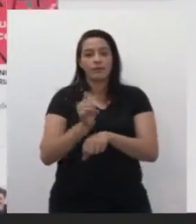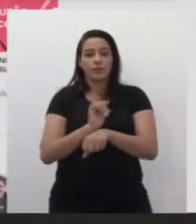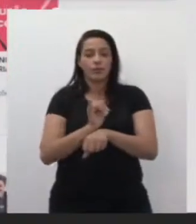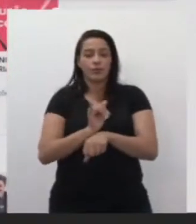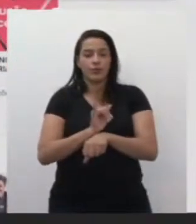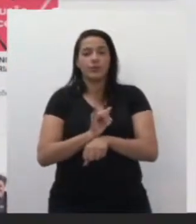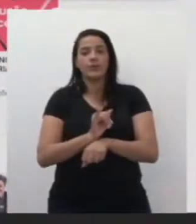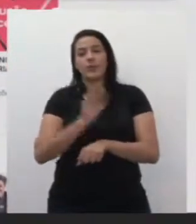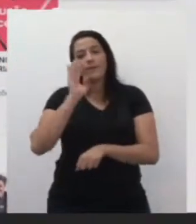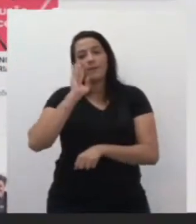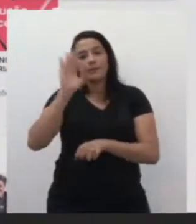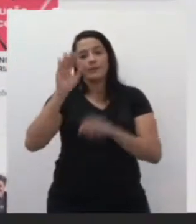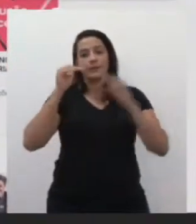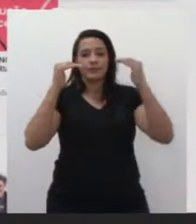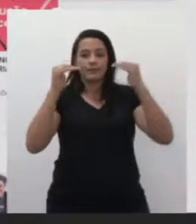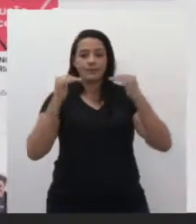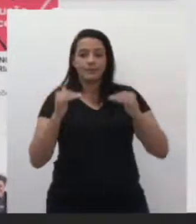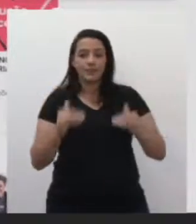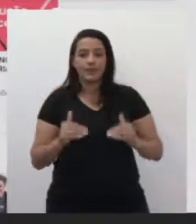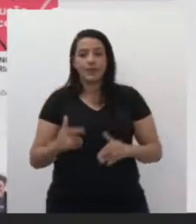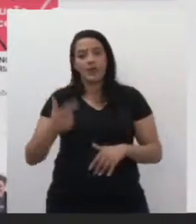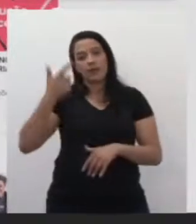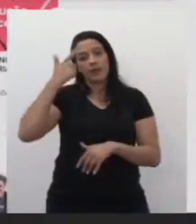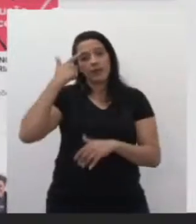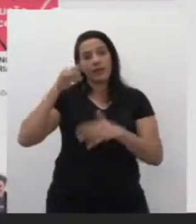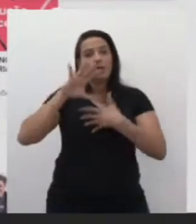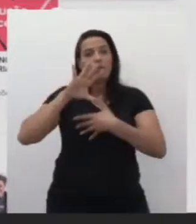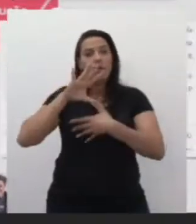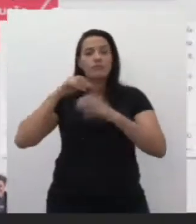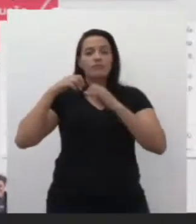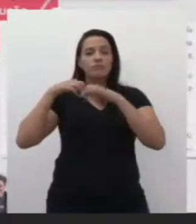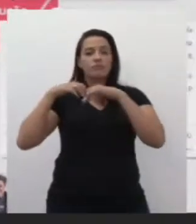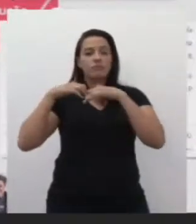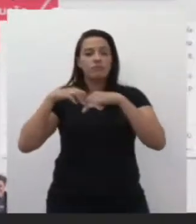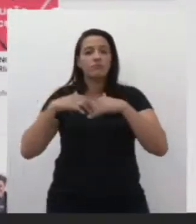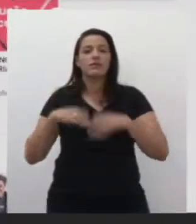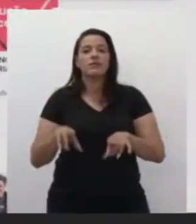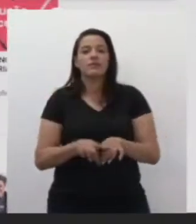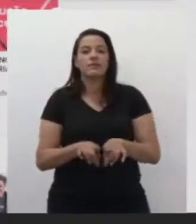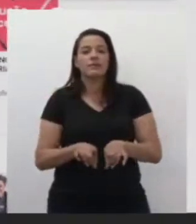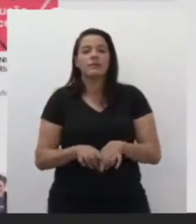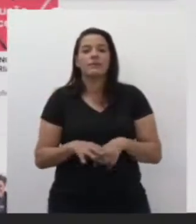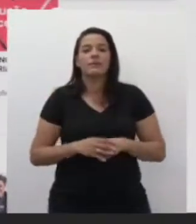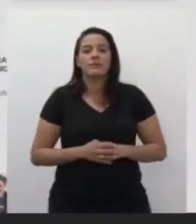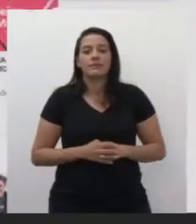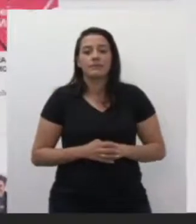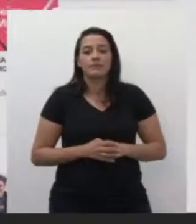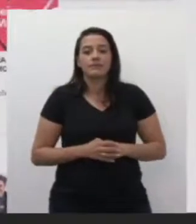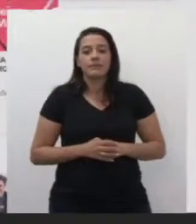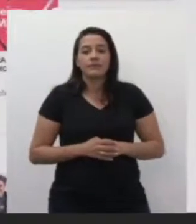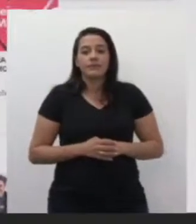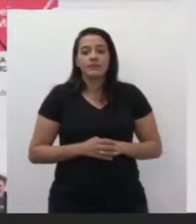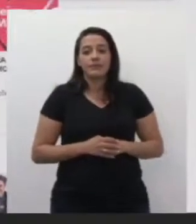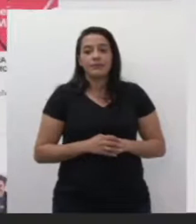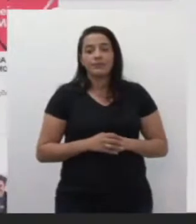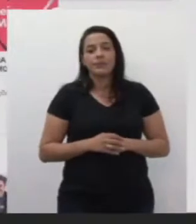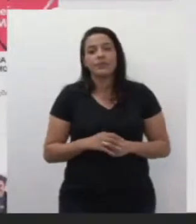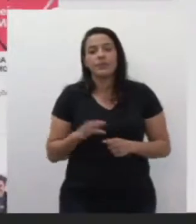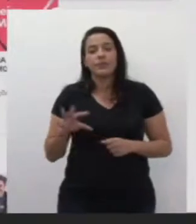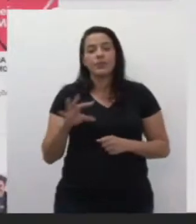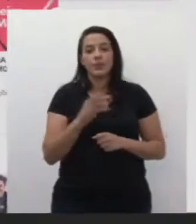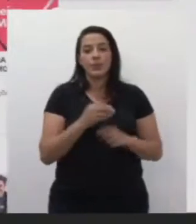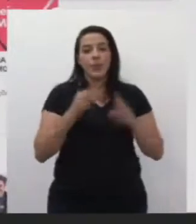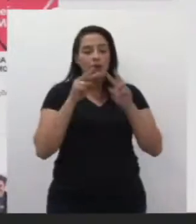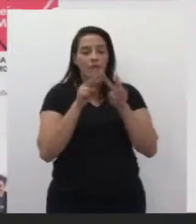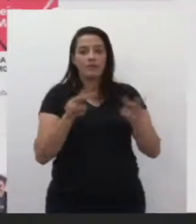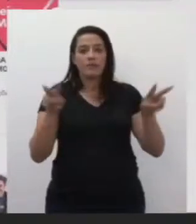vão ter aqui os nossos mapas mentais, que a gente chama de quer que desenhe, né? Então, é uma narração que vai construindo isso visualmente, e no